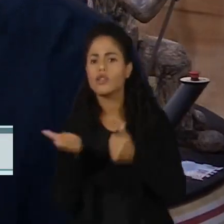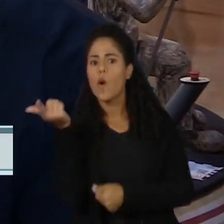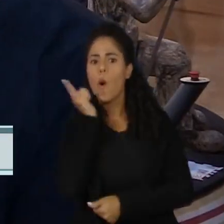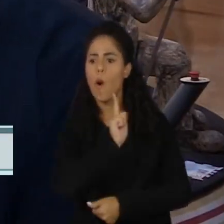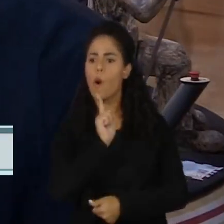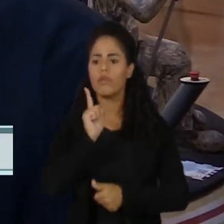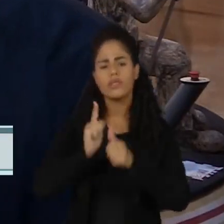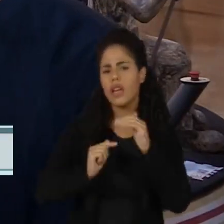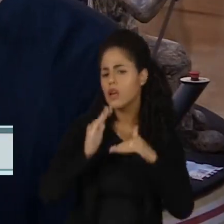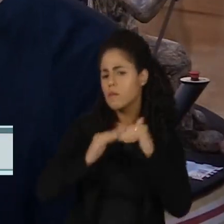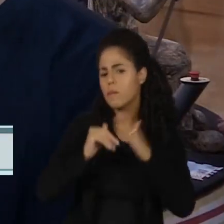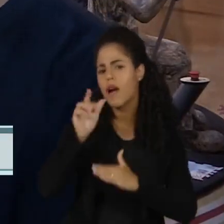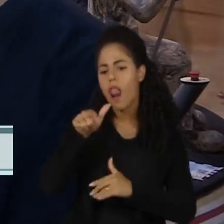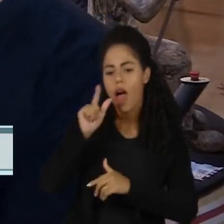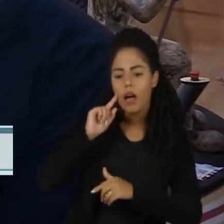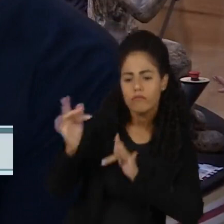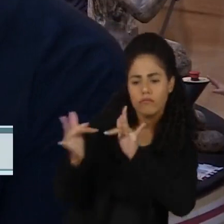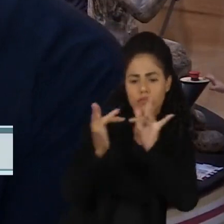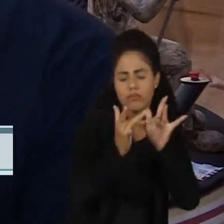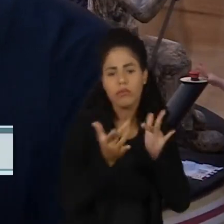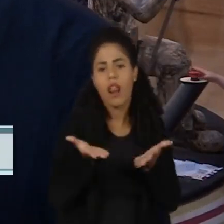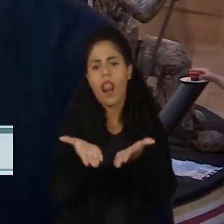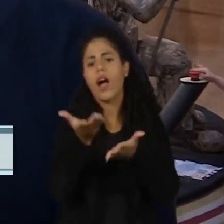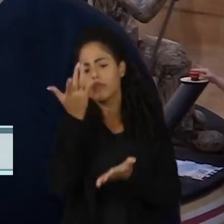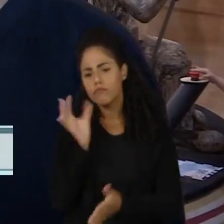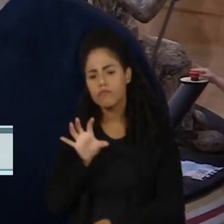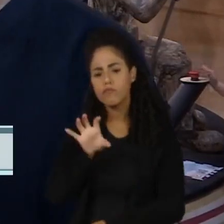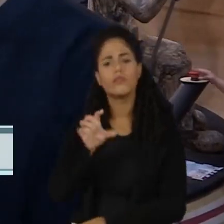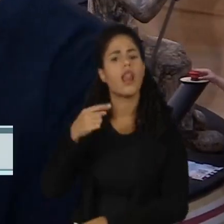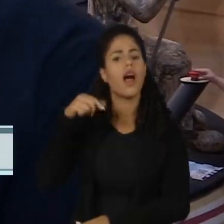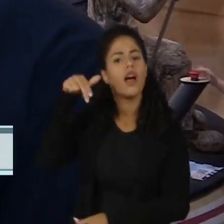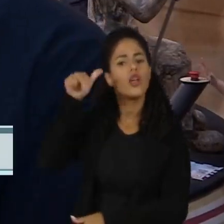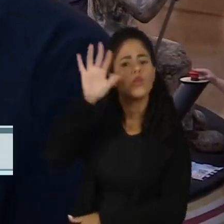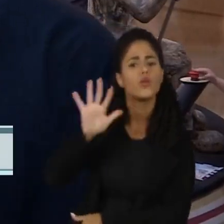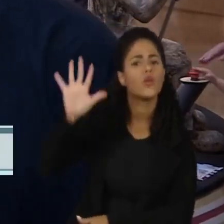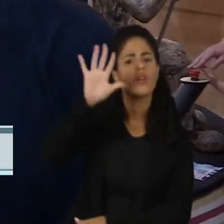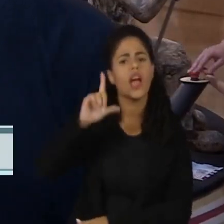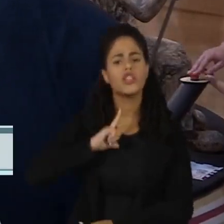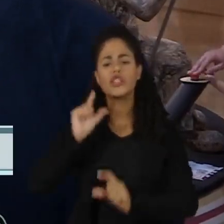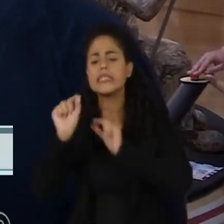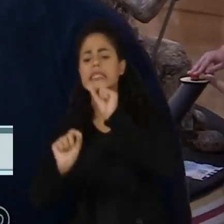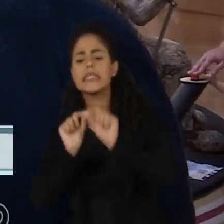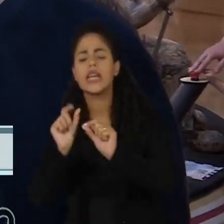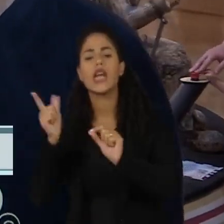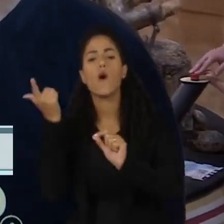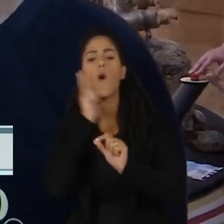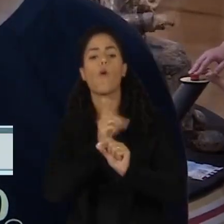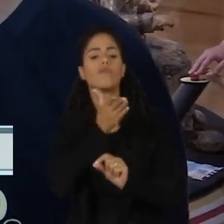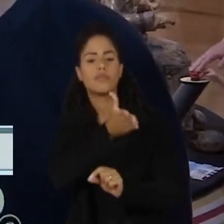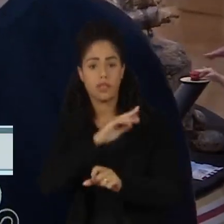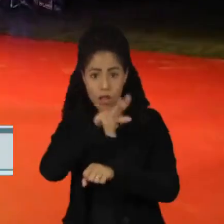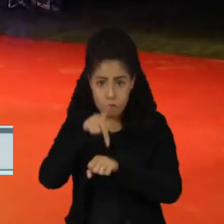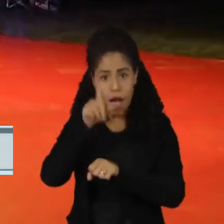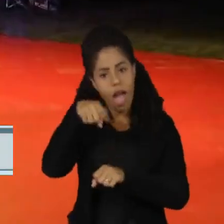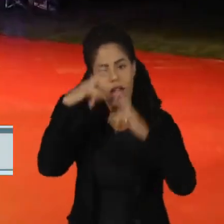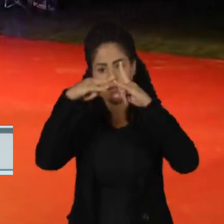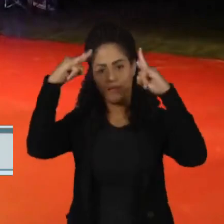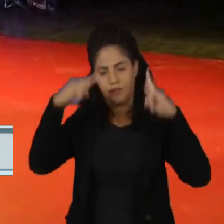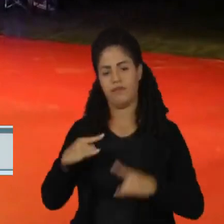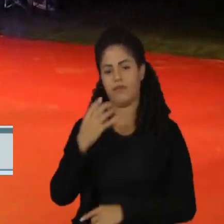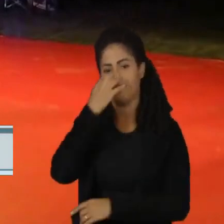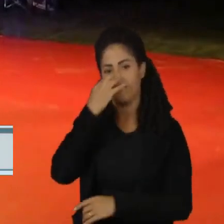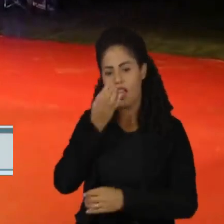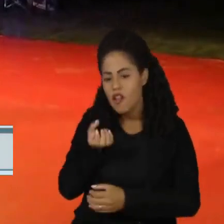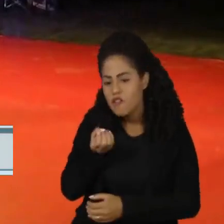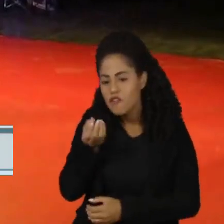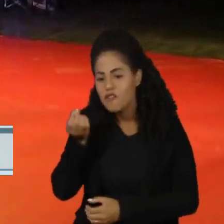chegar naquele povoado lá no centro do Nordeste, no coração do Brasil? É o circo que vai